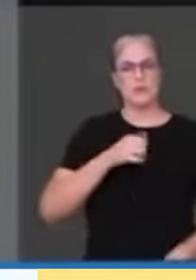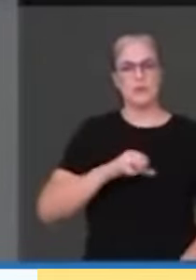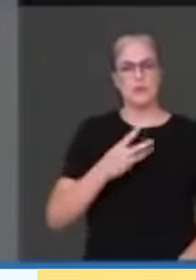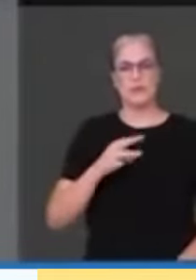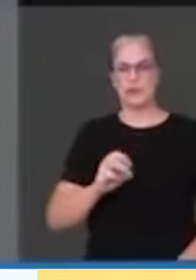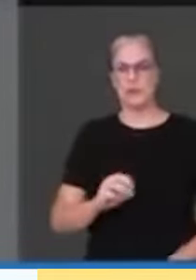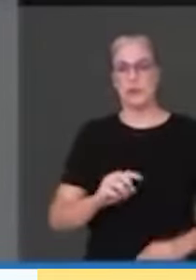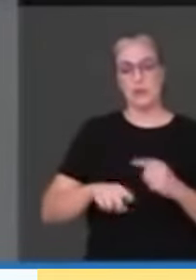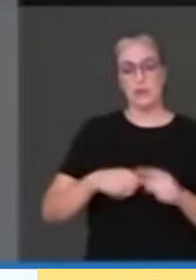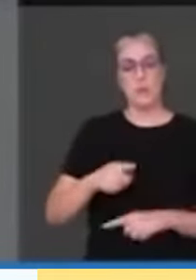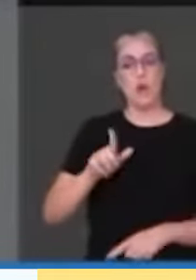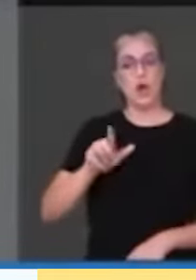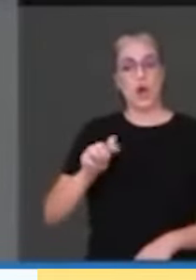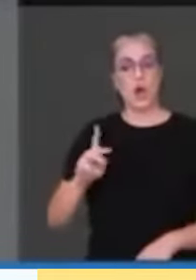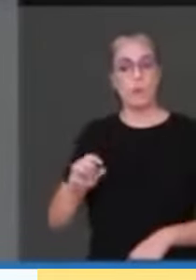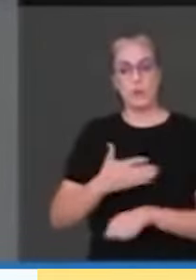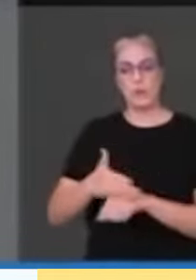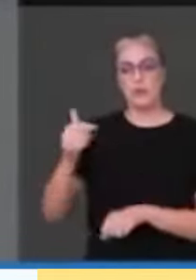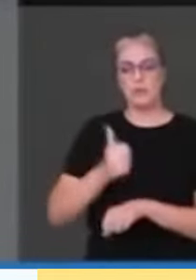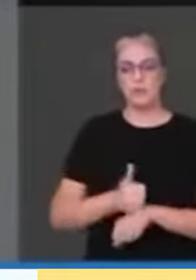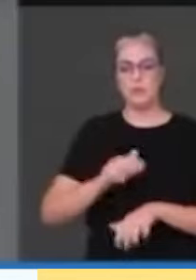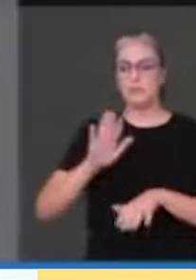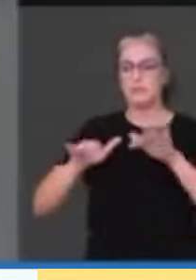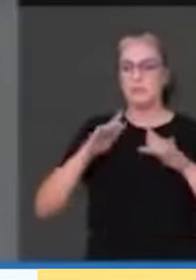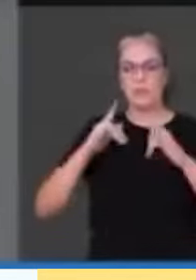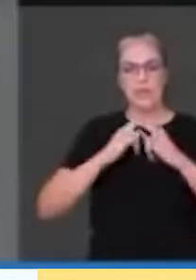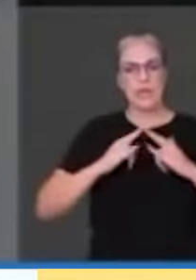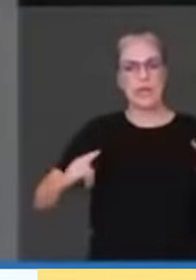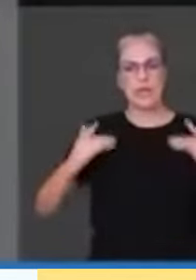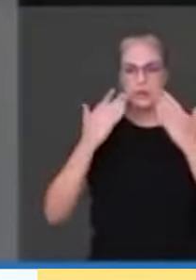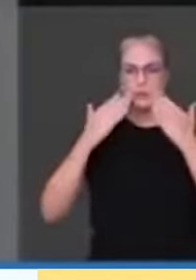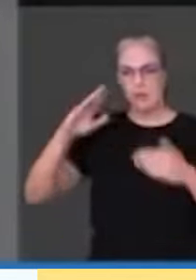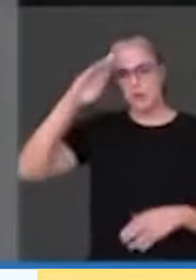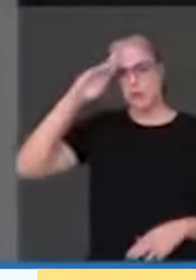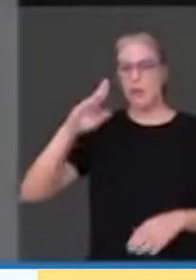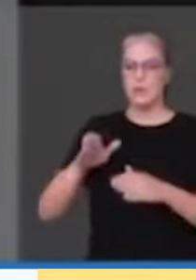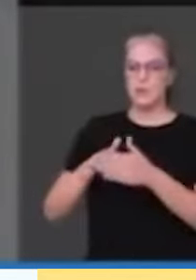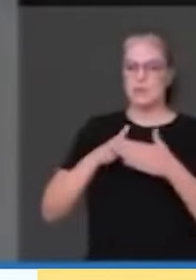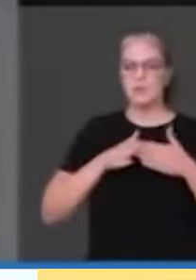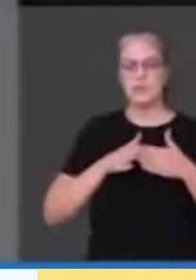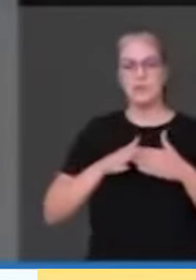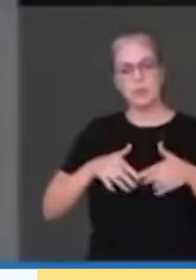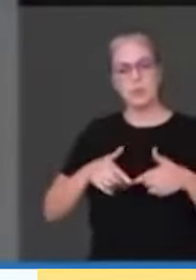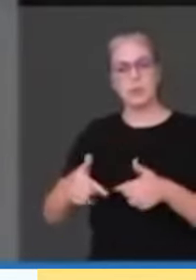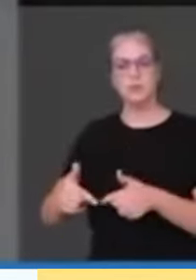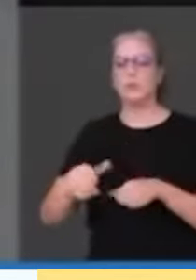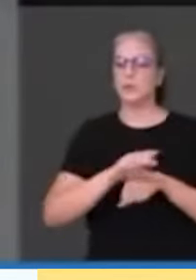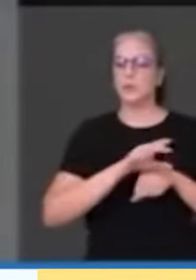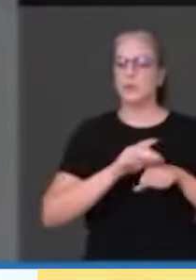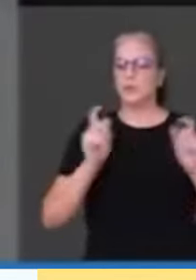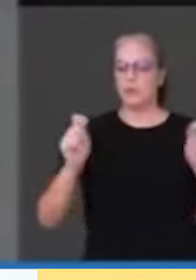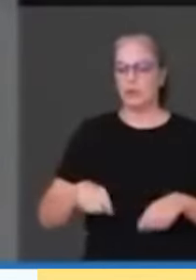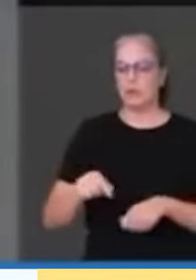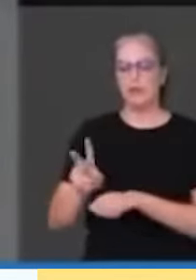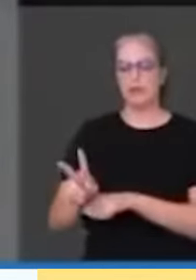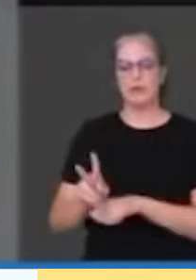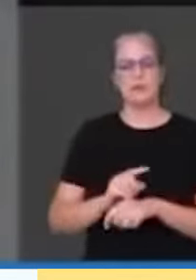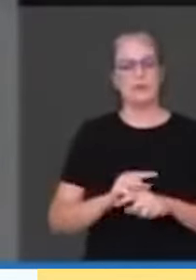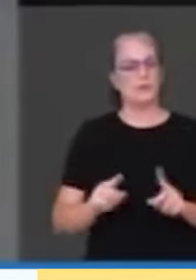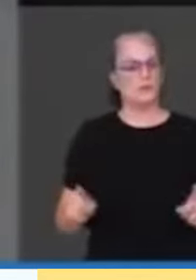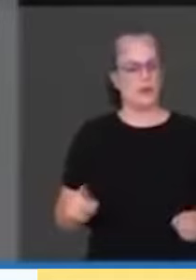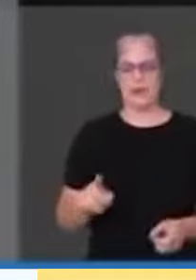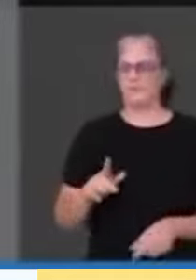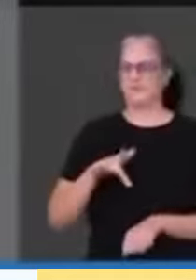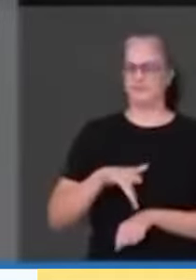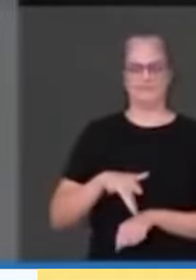golpista mesmo, acampamentos em frente a quartéis, dizendo que intervenção militar tinha respaldo na Constituição, o que é um rematado